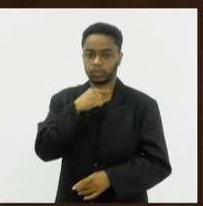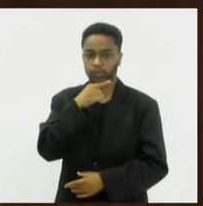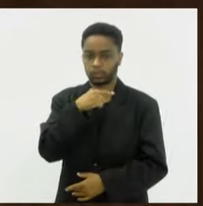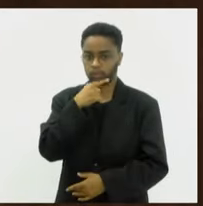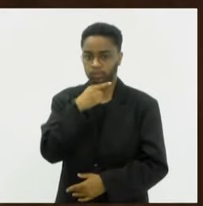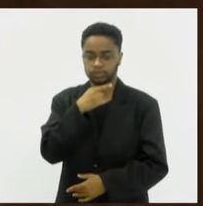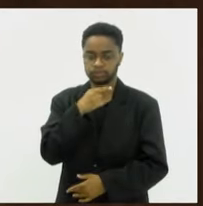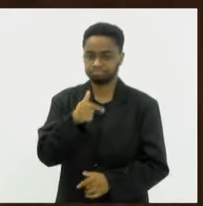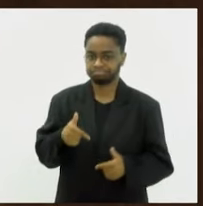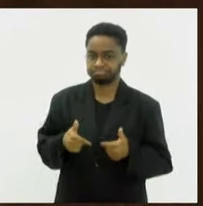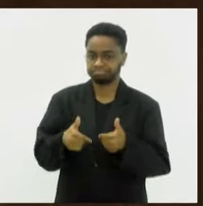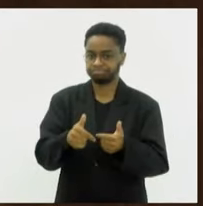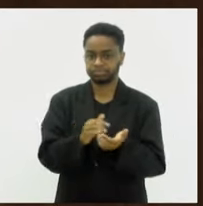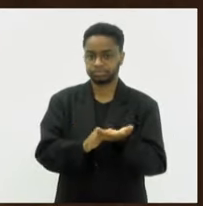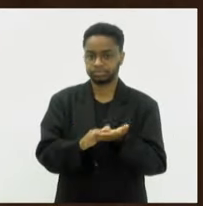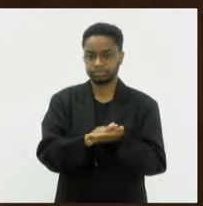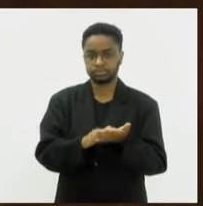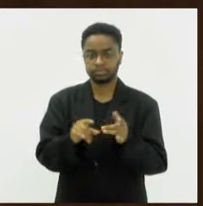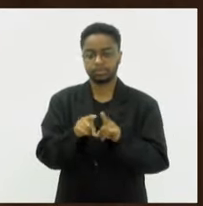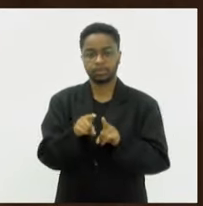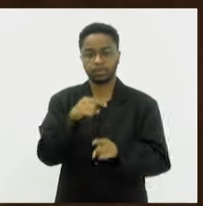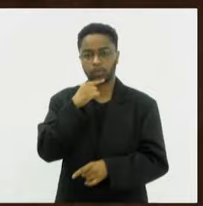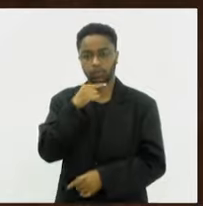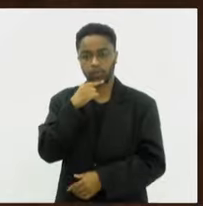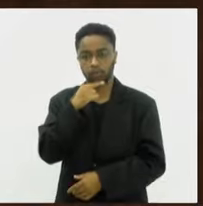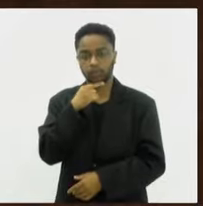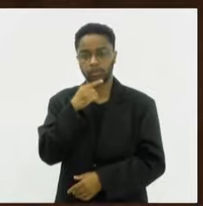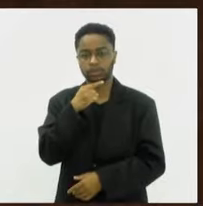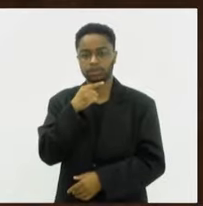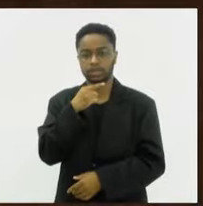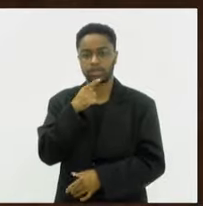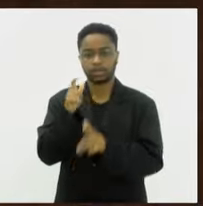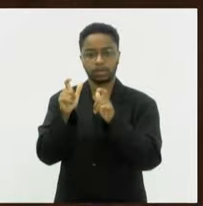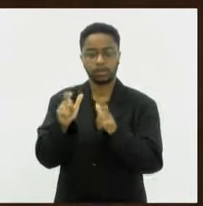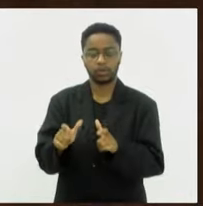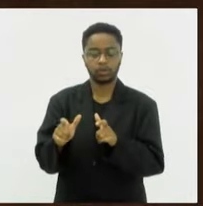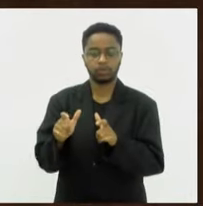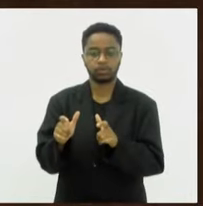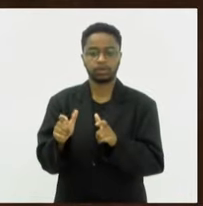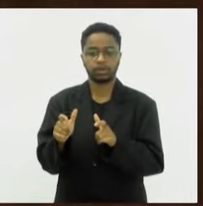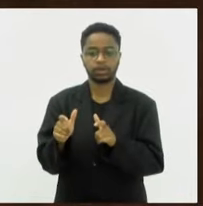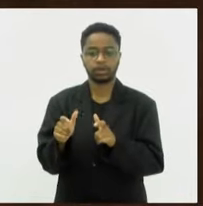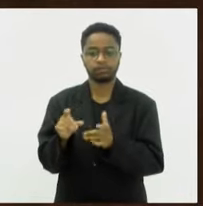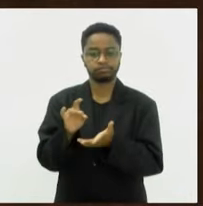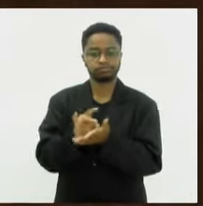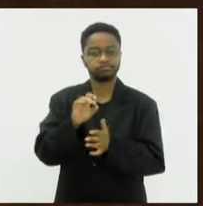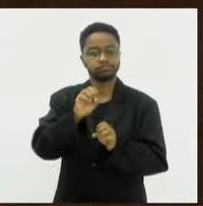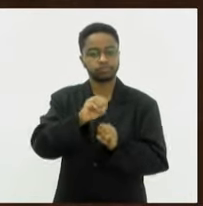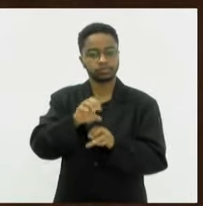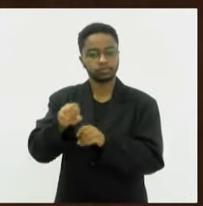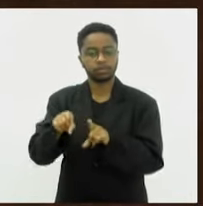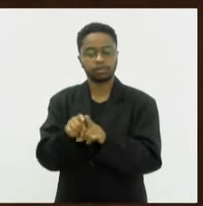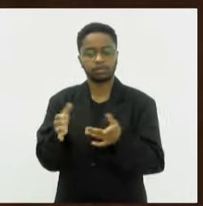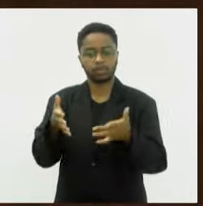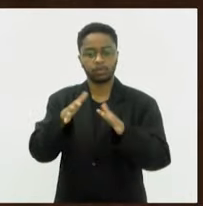nenhuma de estar ali como um espaço educacional e inclusivo. Então, eu deixo aqui o